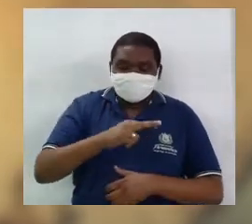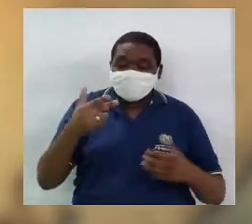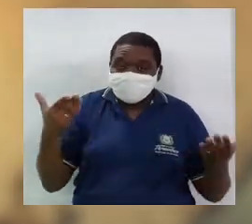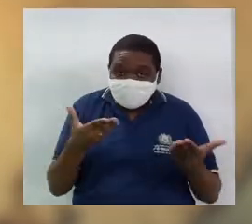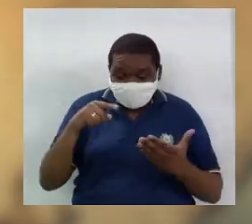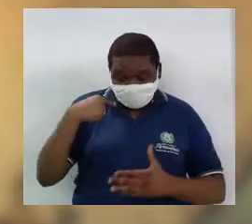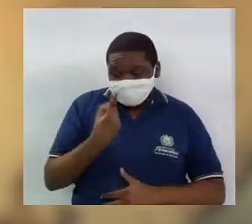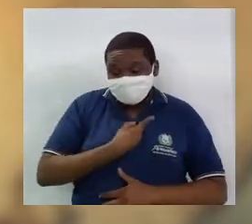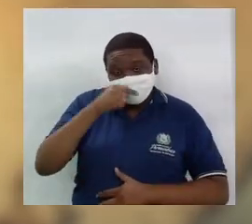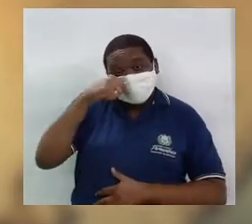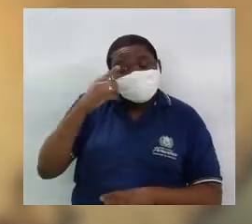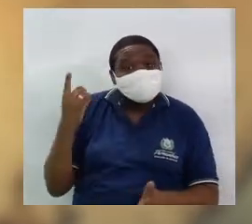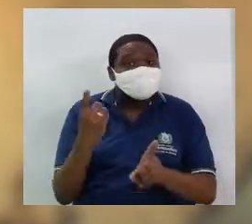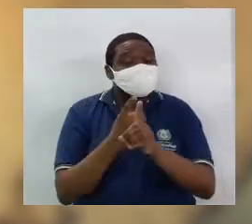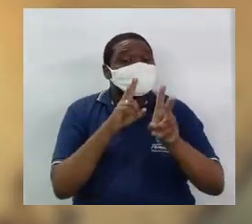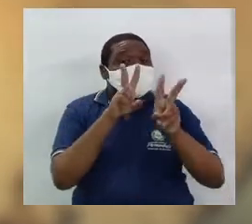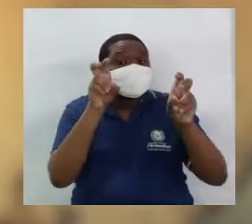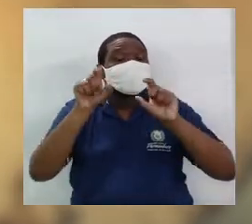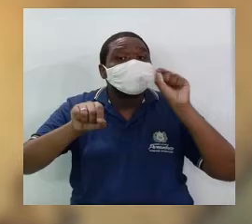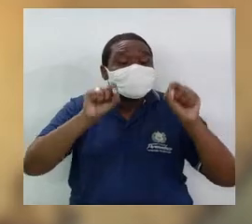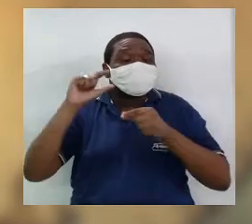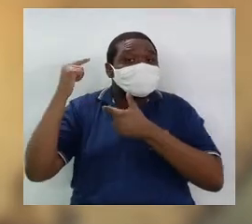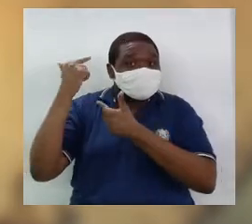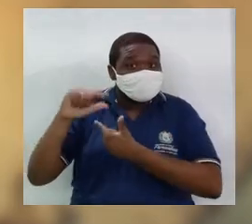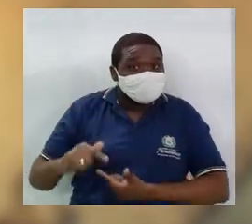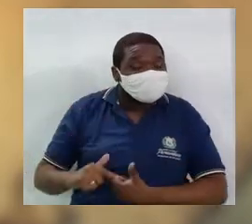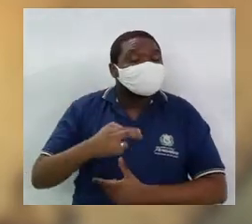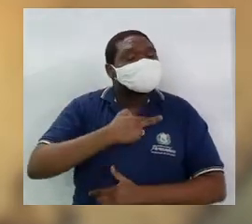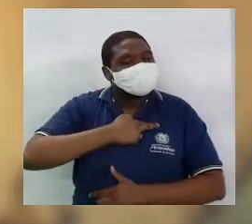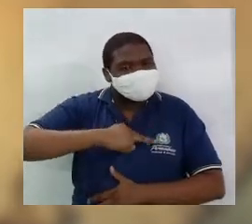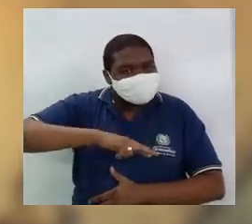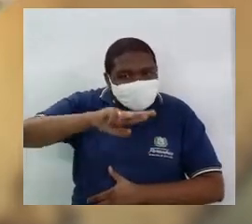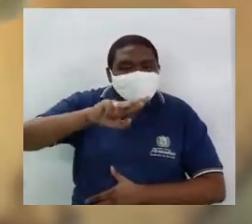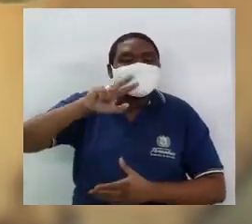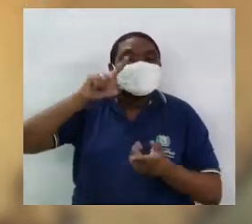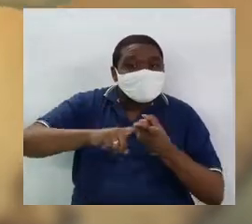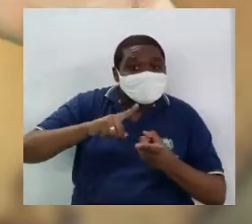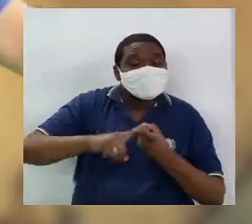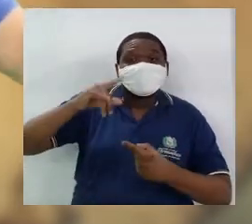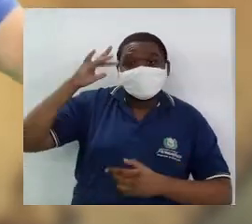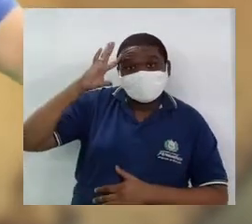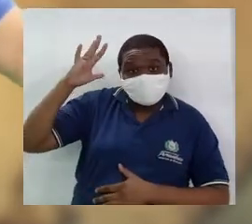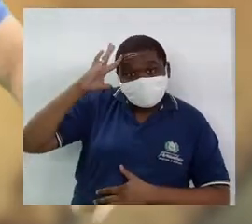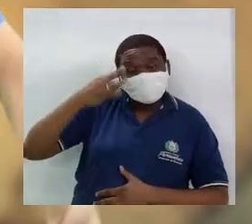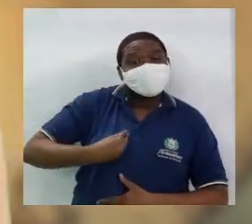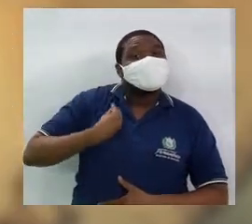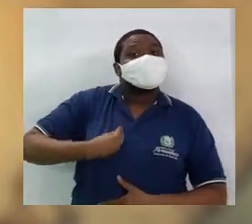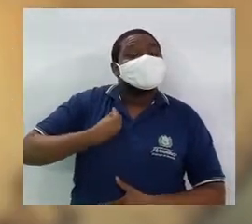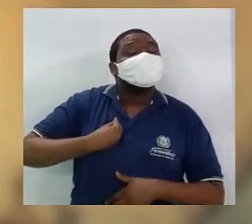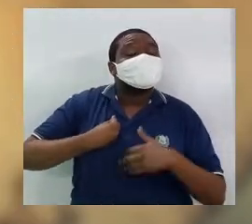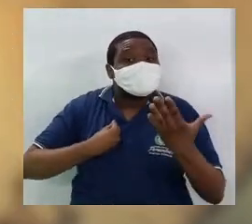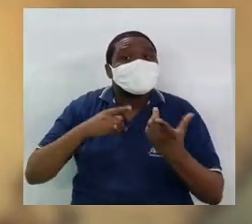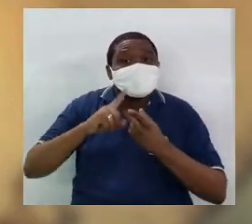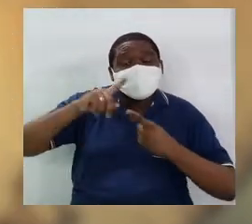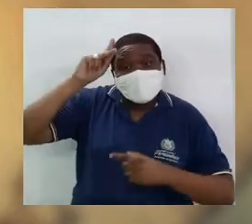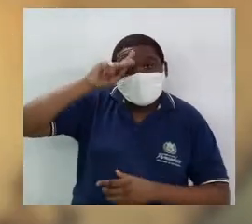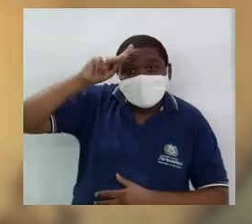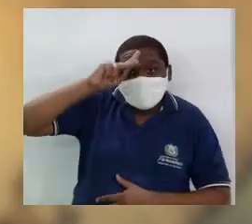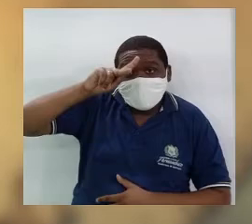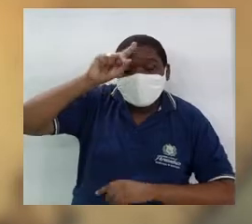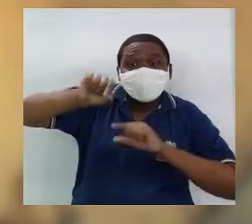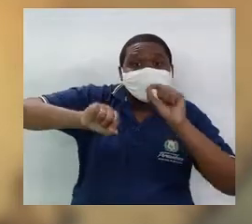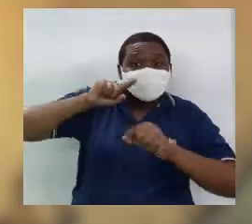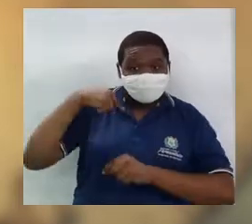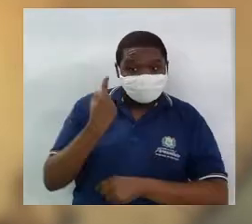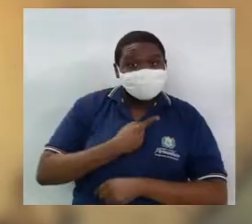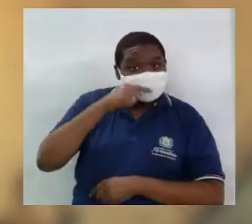encontro da nossa série sobre as grandes tradições religiosas e filosofias de vida. Lembrando sempre que a